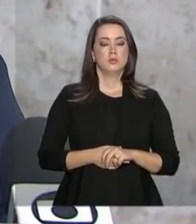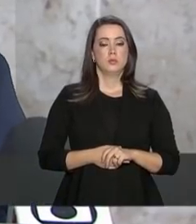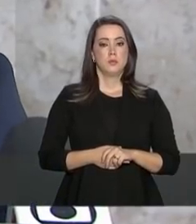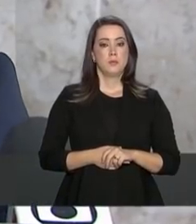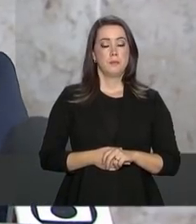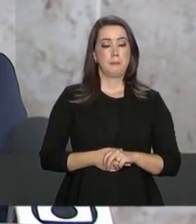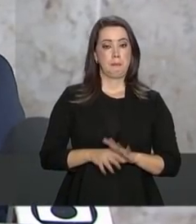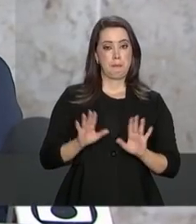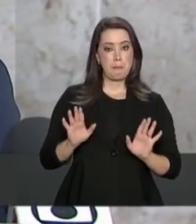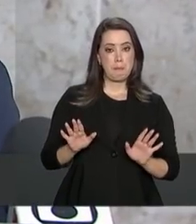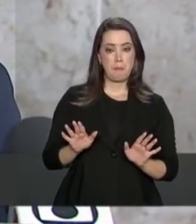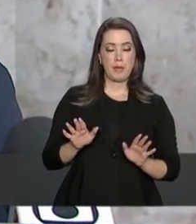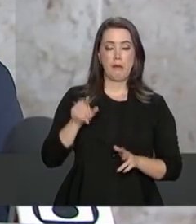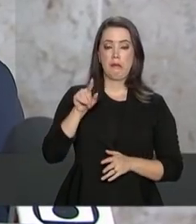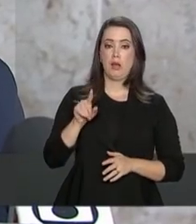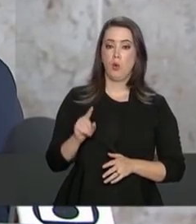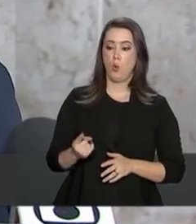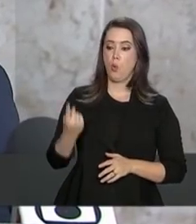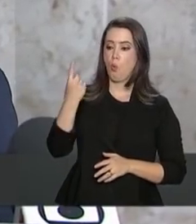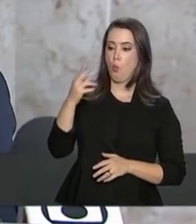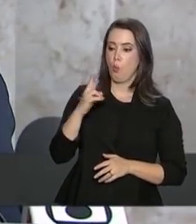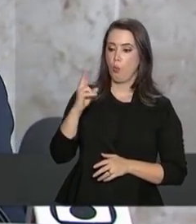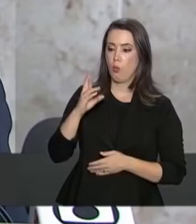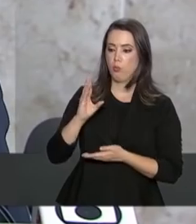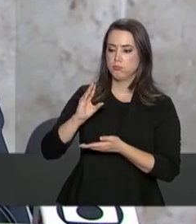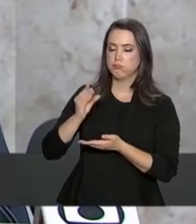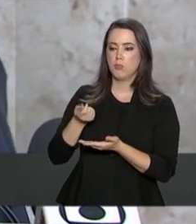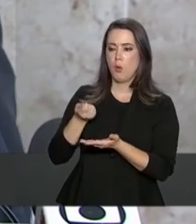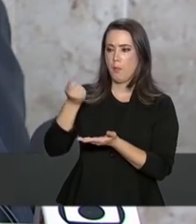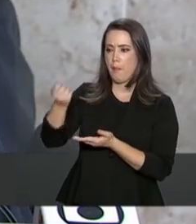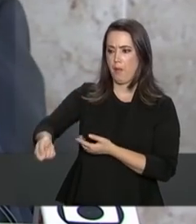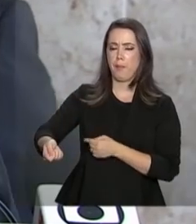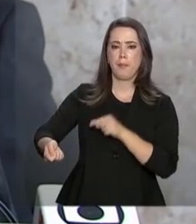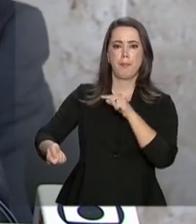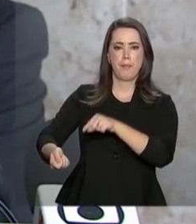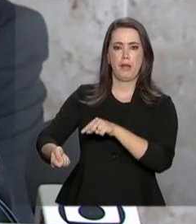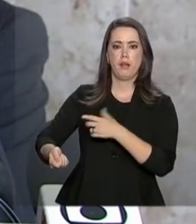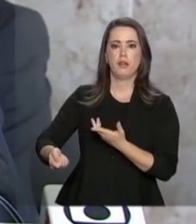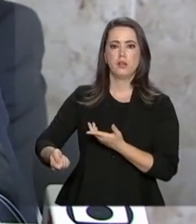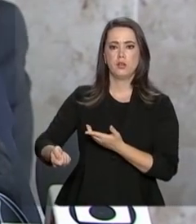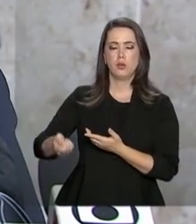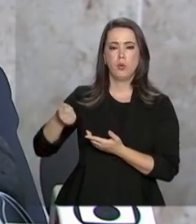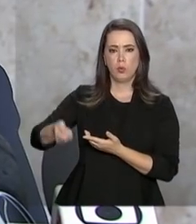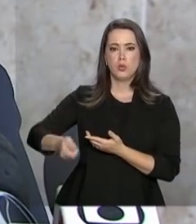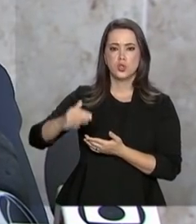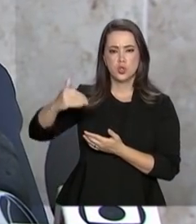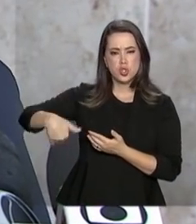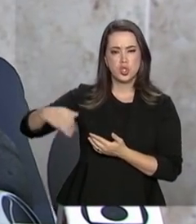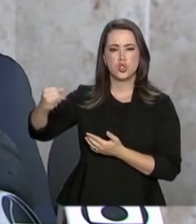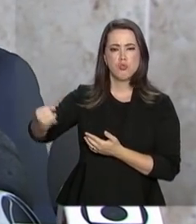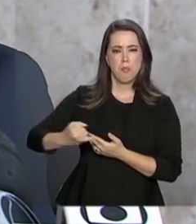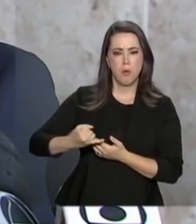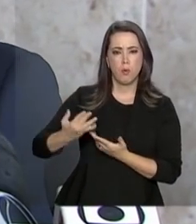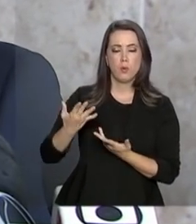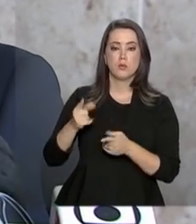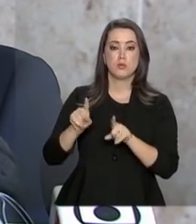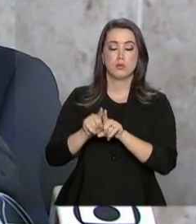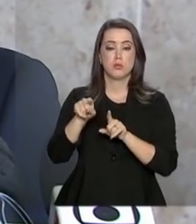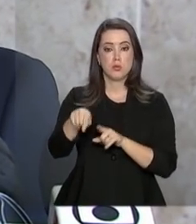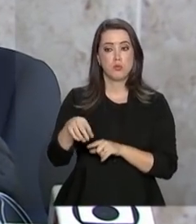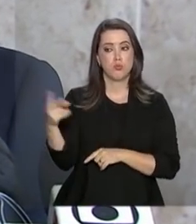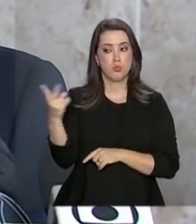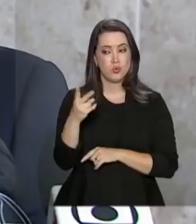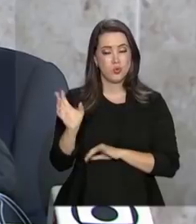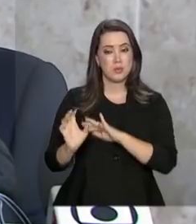para cada real concedido e de eh subsídio lá na Sudan e na